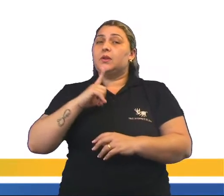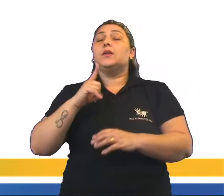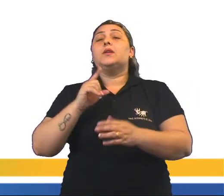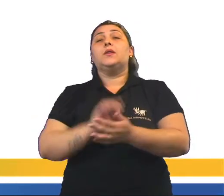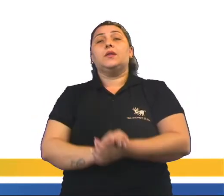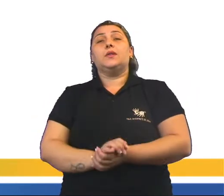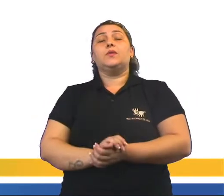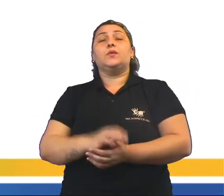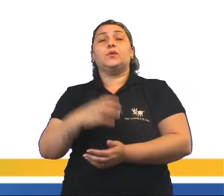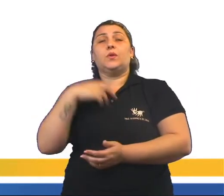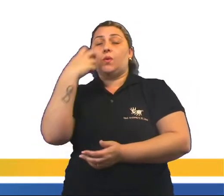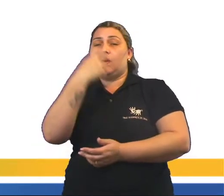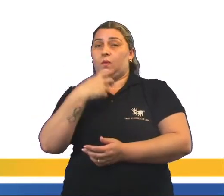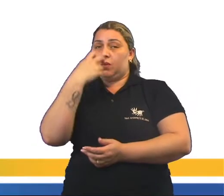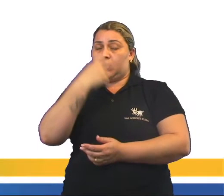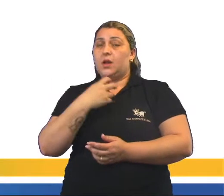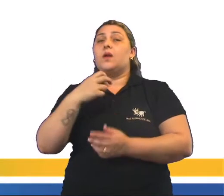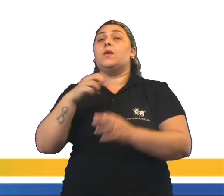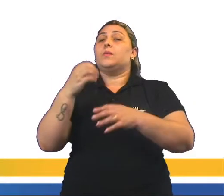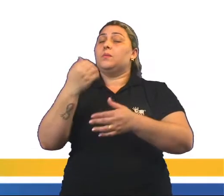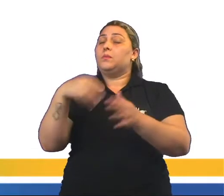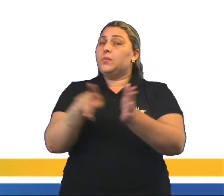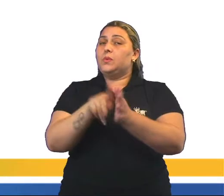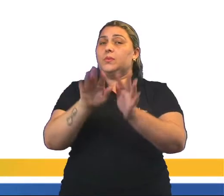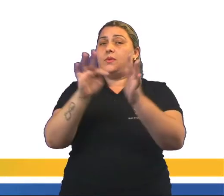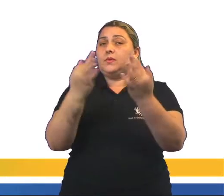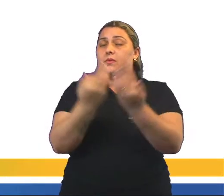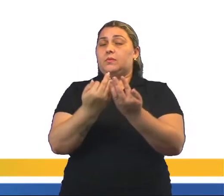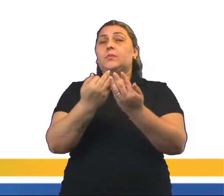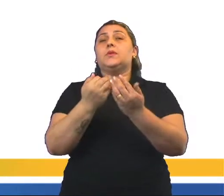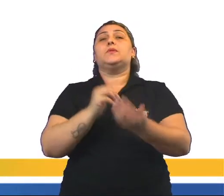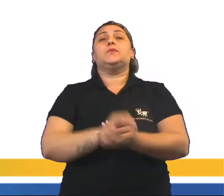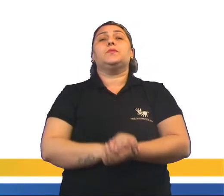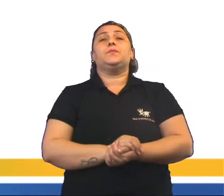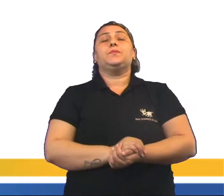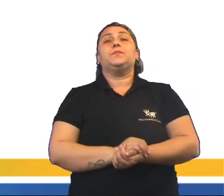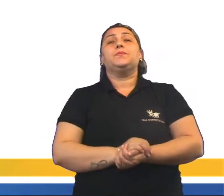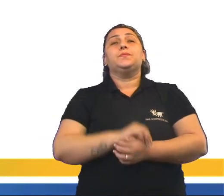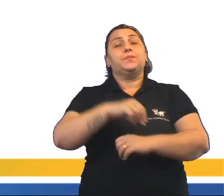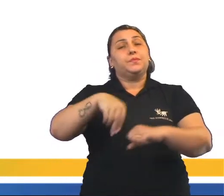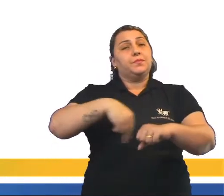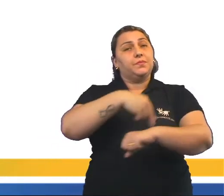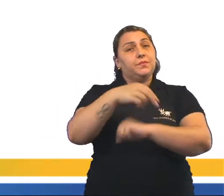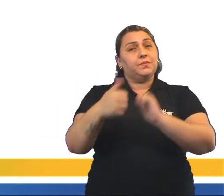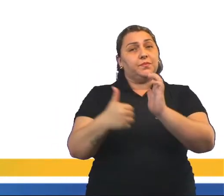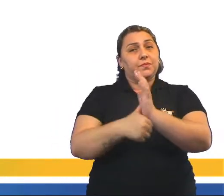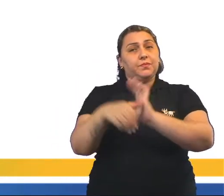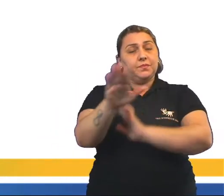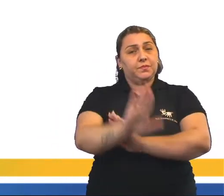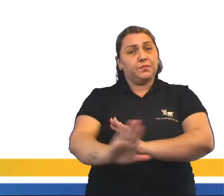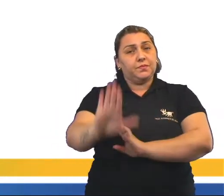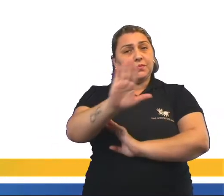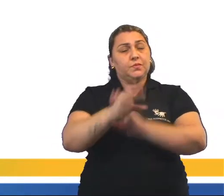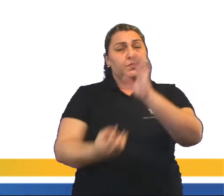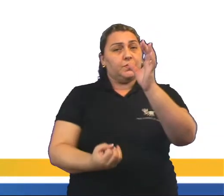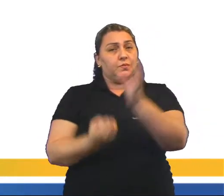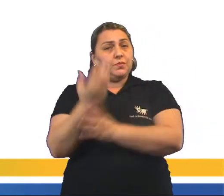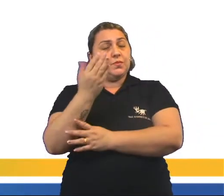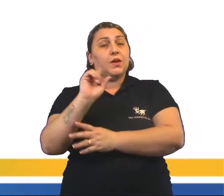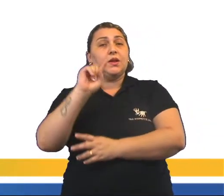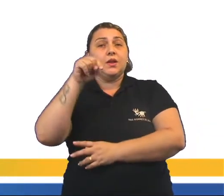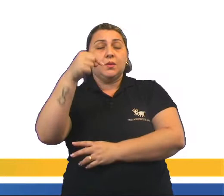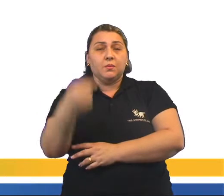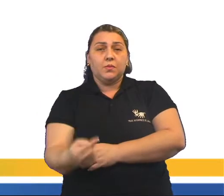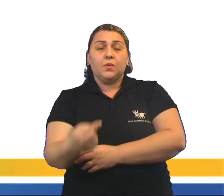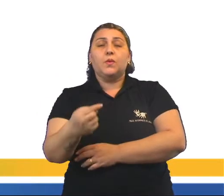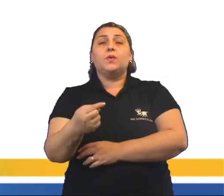é transmitida de maneira oral e entre as famílias. Nesse processo, a nação e a identidade nacional surgiram